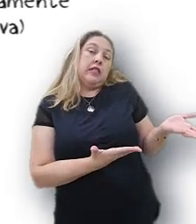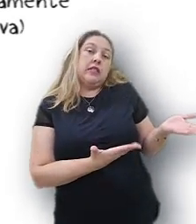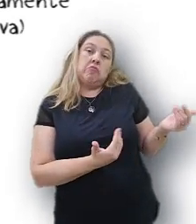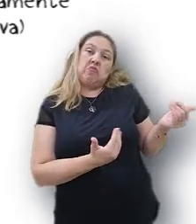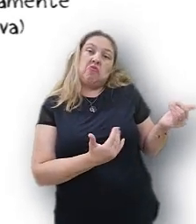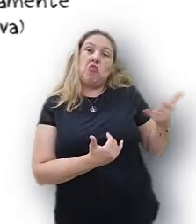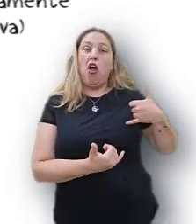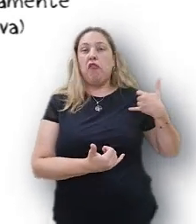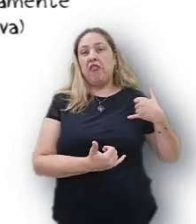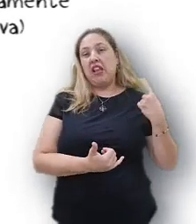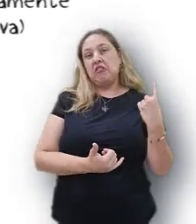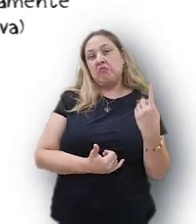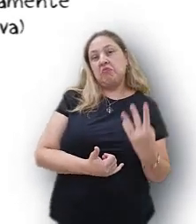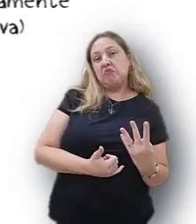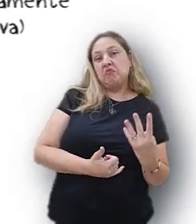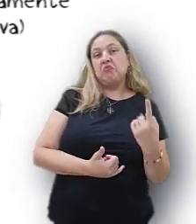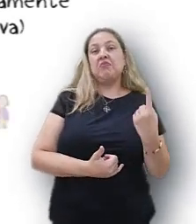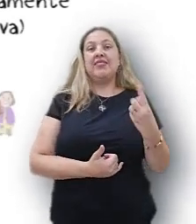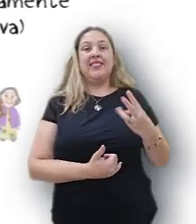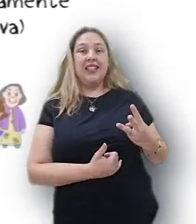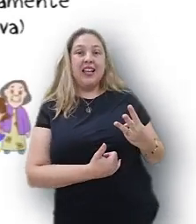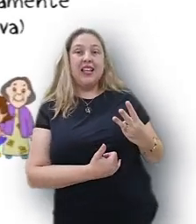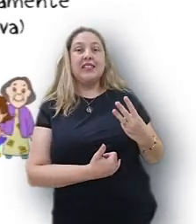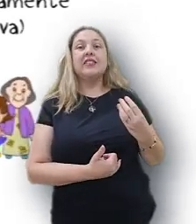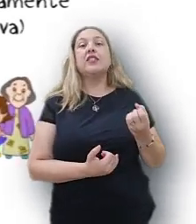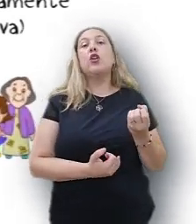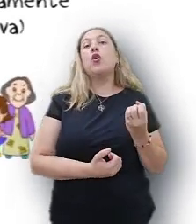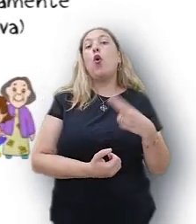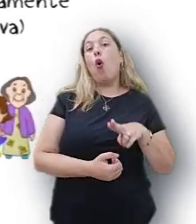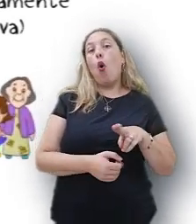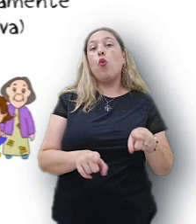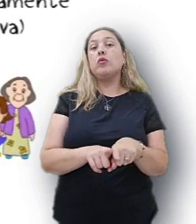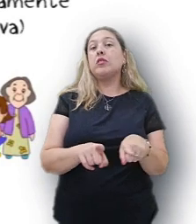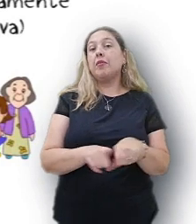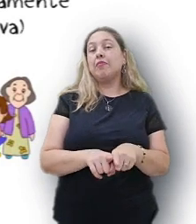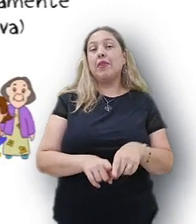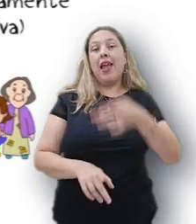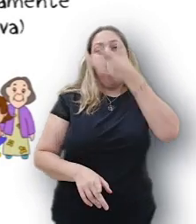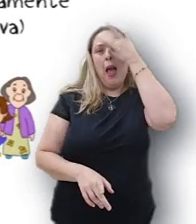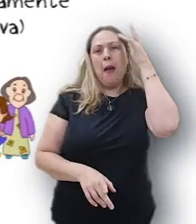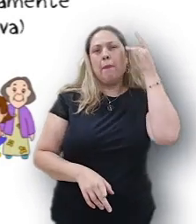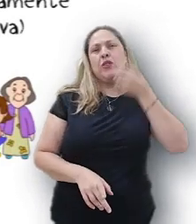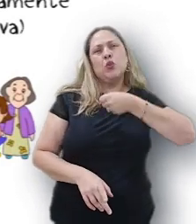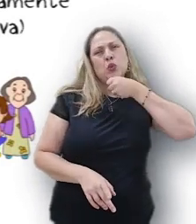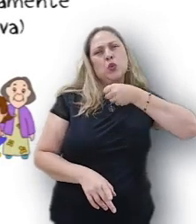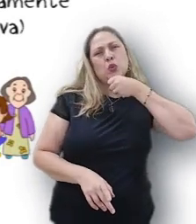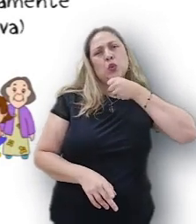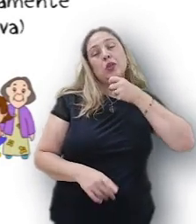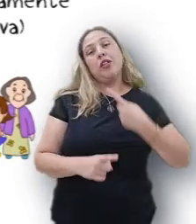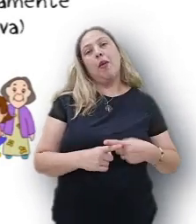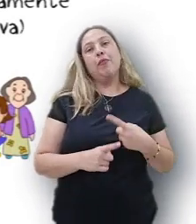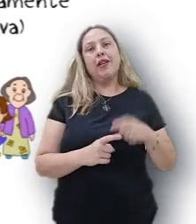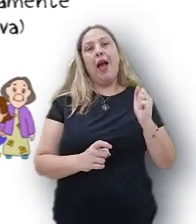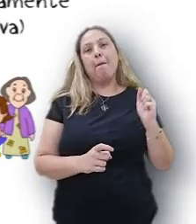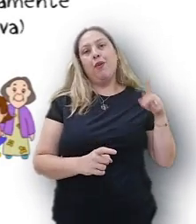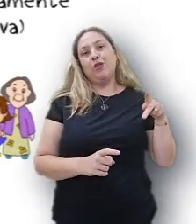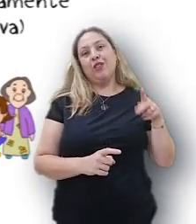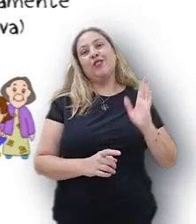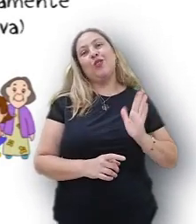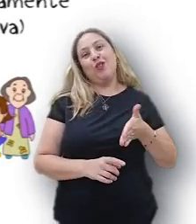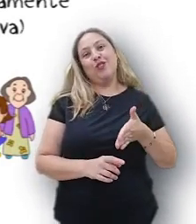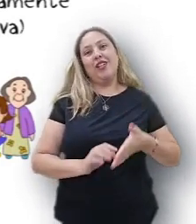não estão aptos a ter um vínculo empregatício, tais como os jovens, como as crianças, que ainda não têm